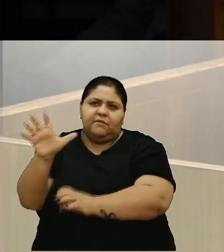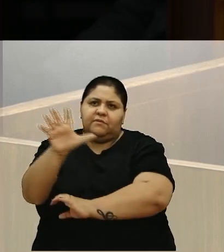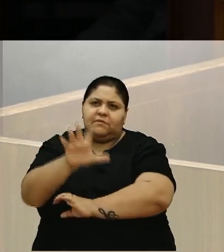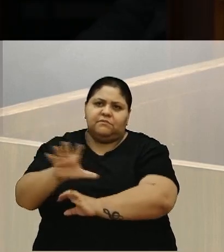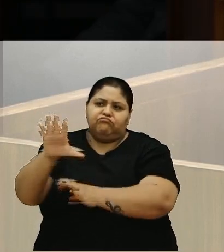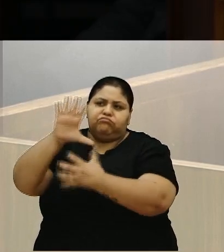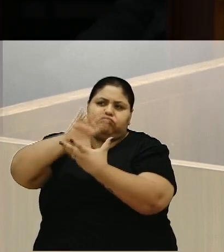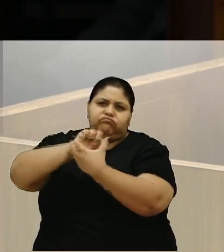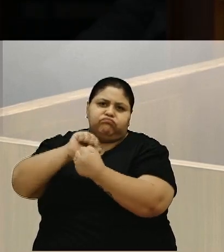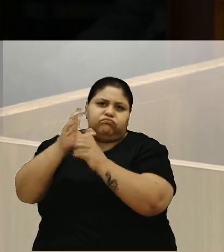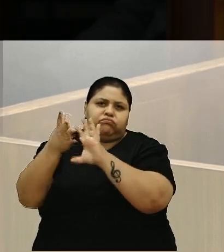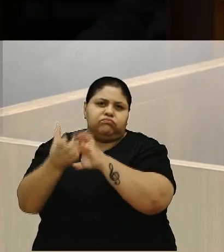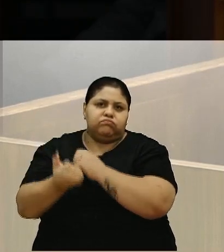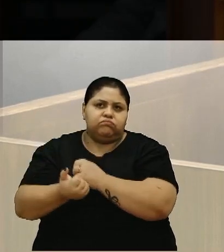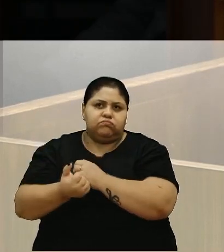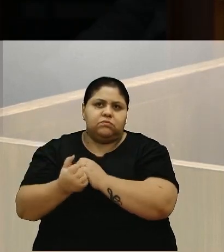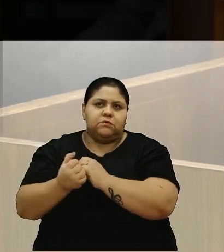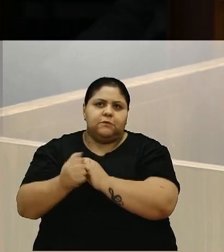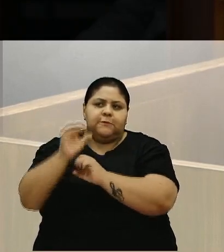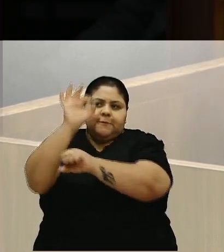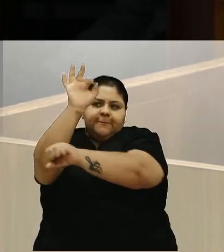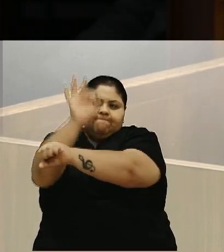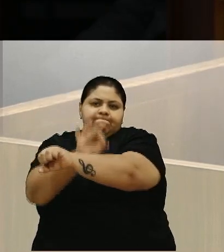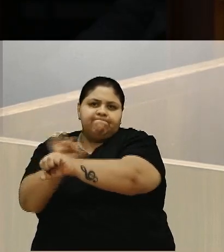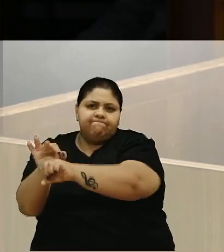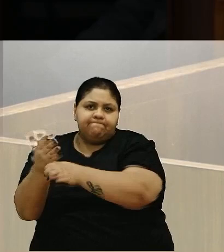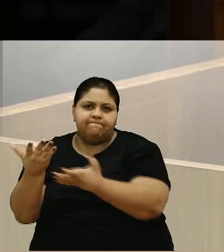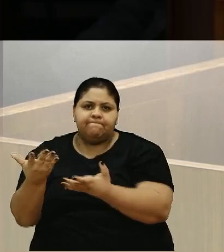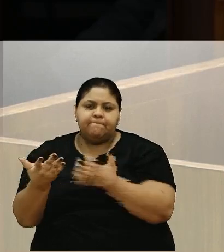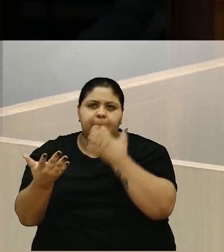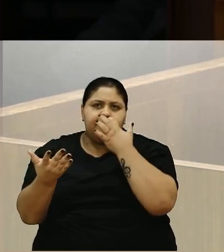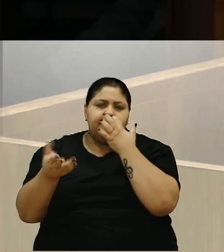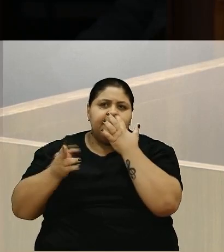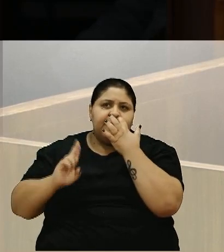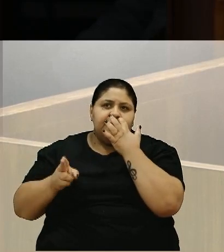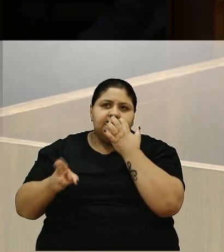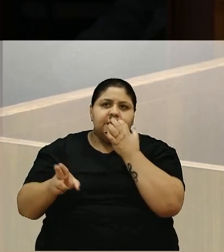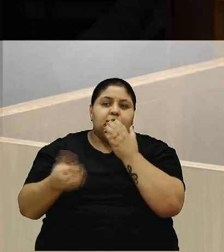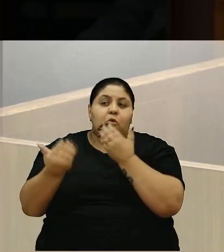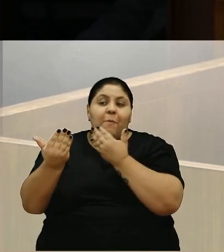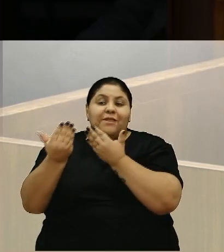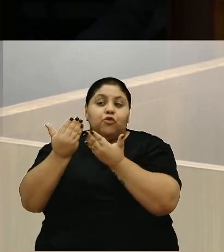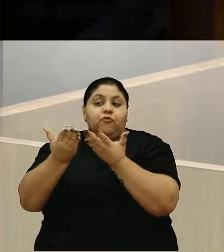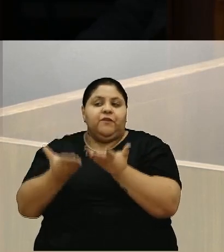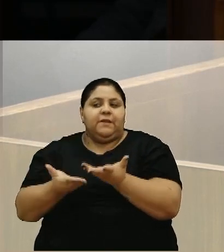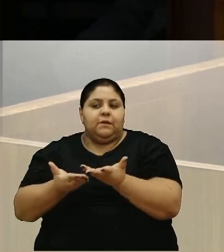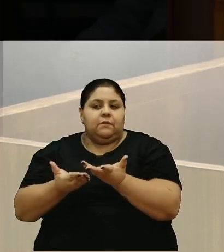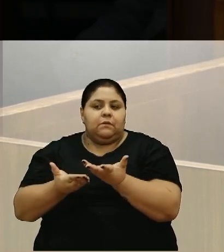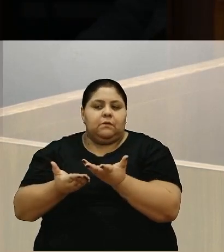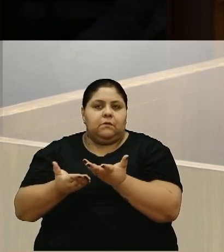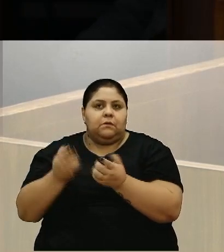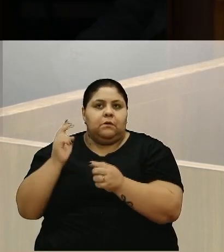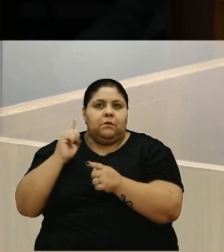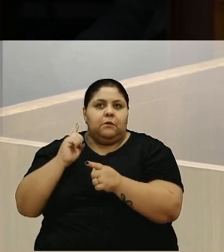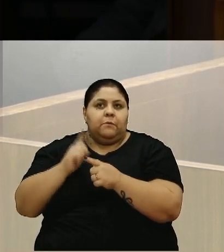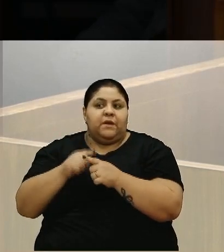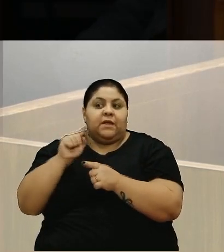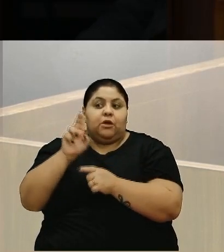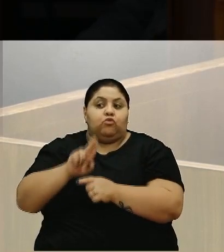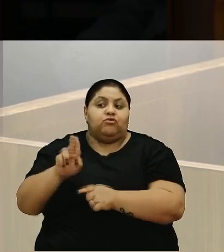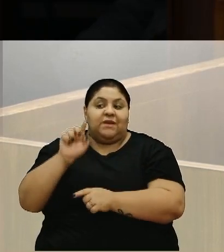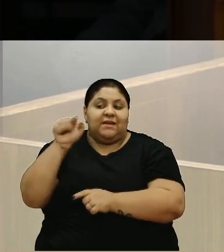artes, da arquitetura, né? Tinha sempre um estigma aquele espaço. Mas é um espaço central,